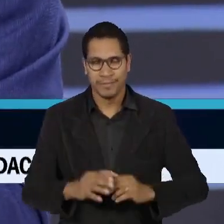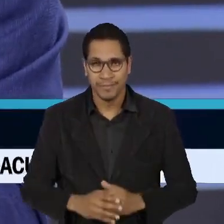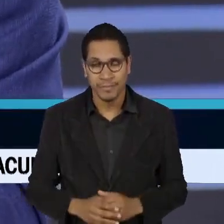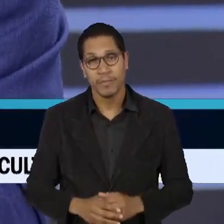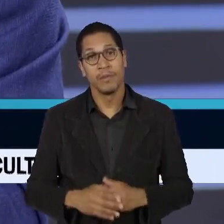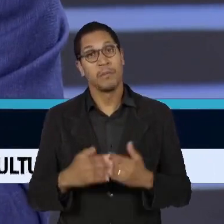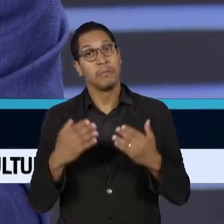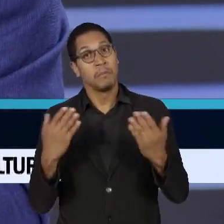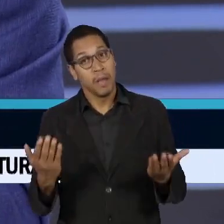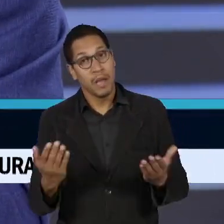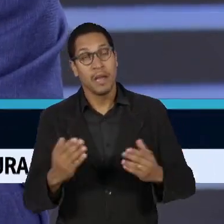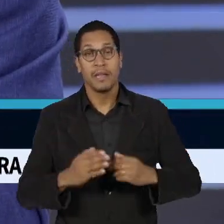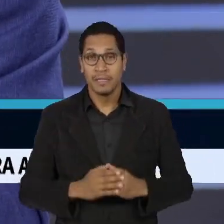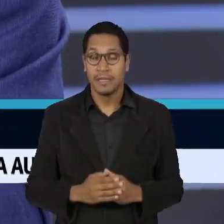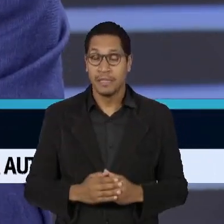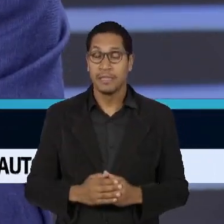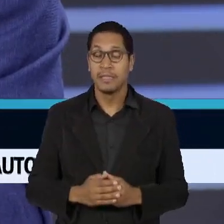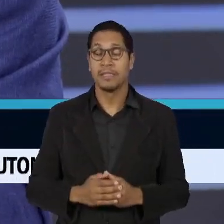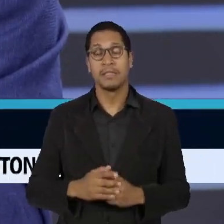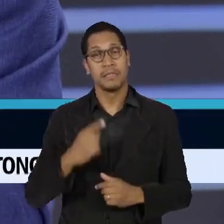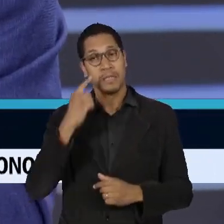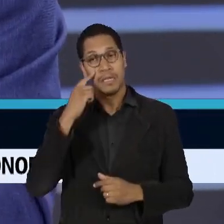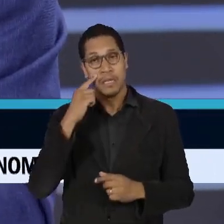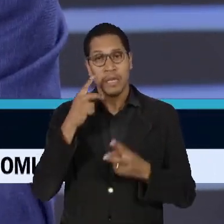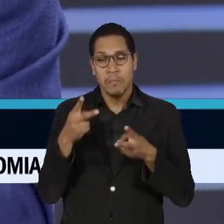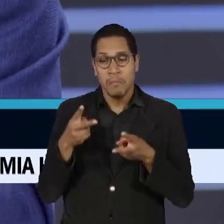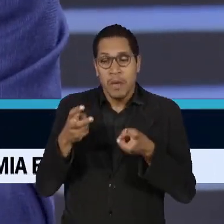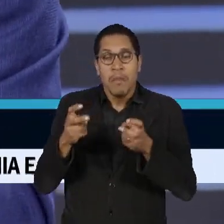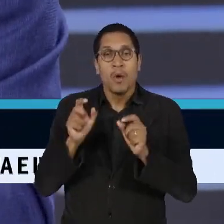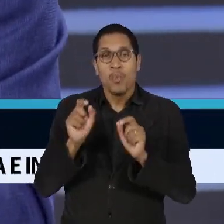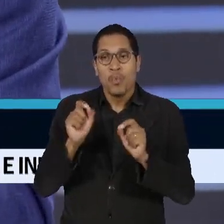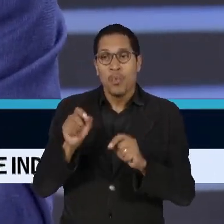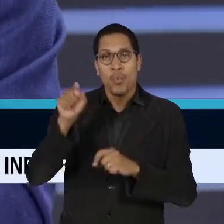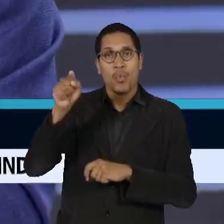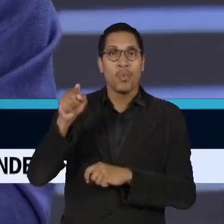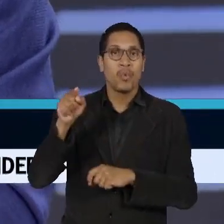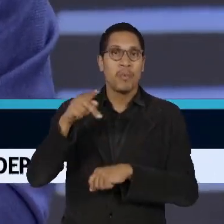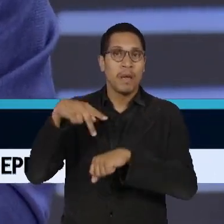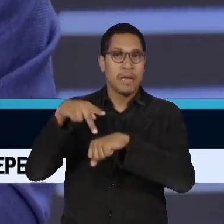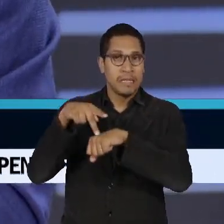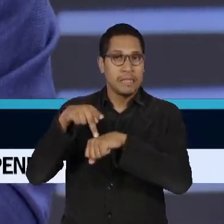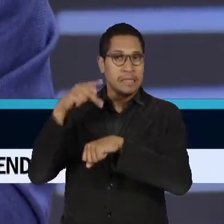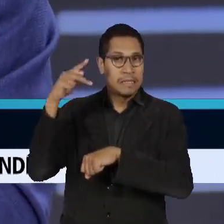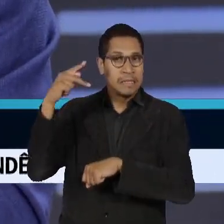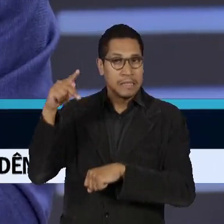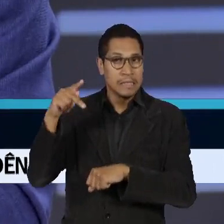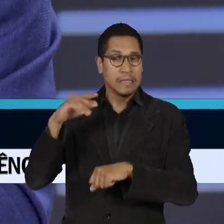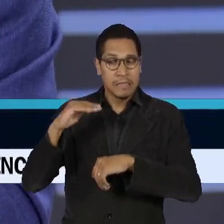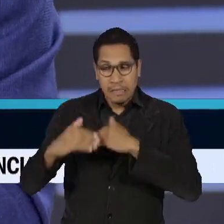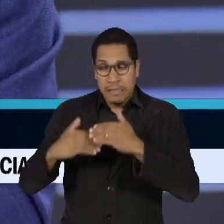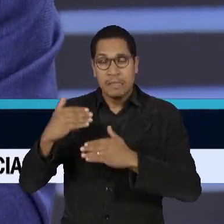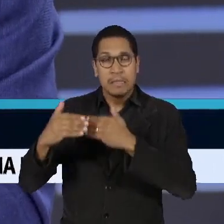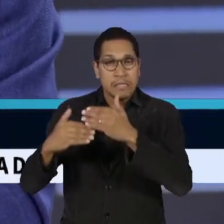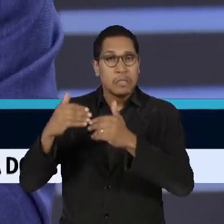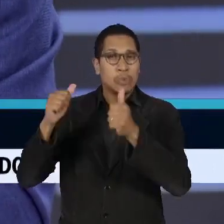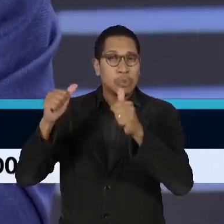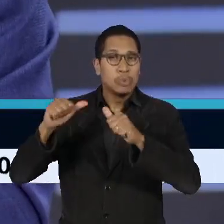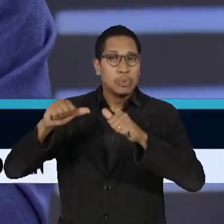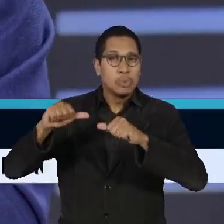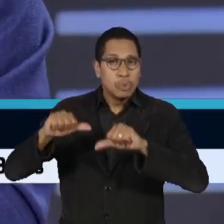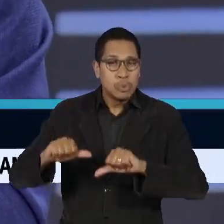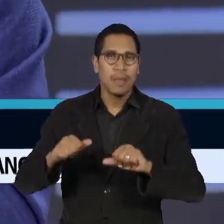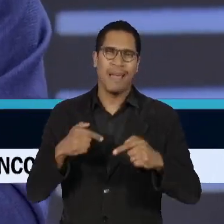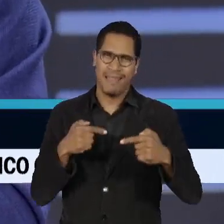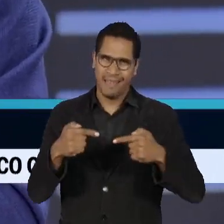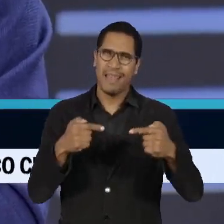já uma percepção que o desempenho da Rússia tem sido muito ruim a guerra tem sido